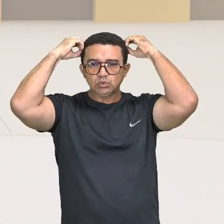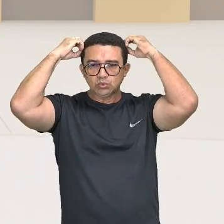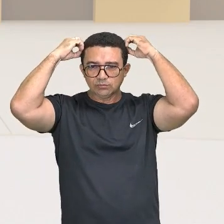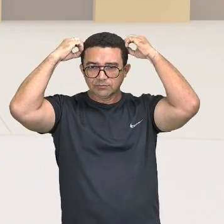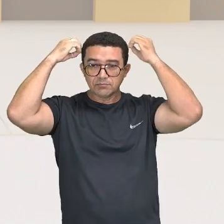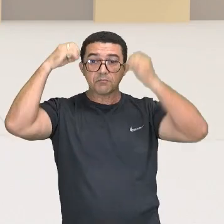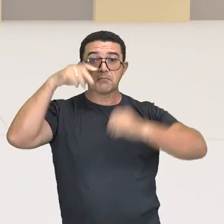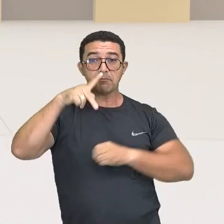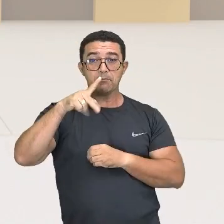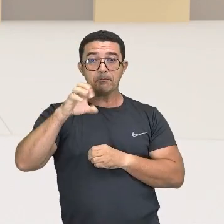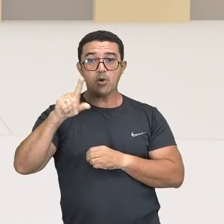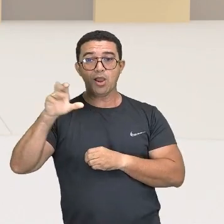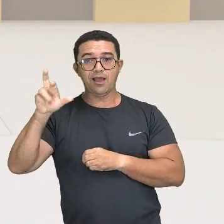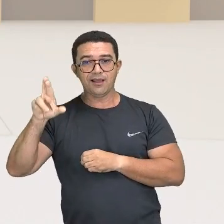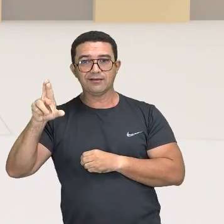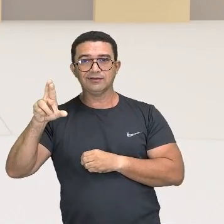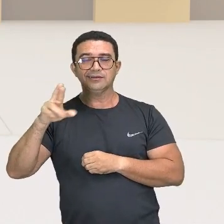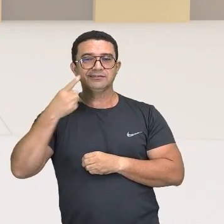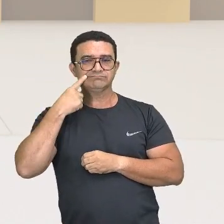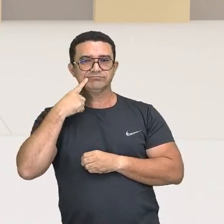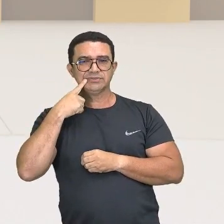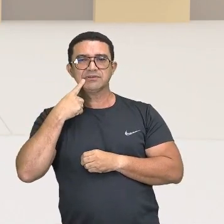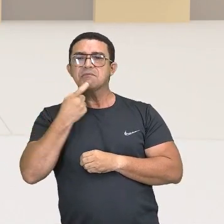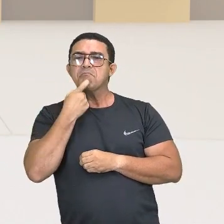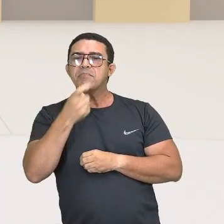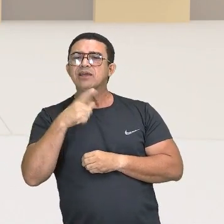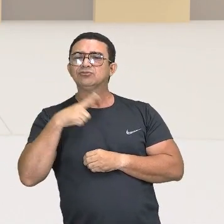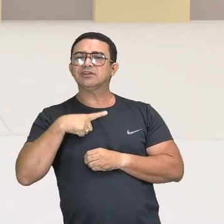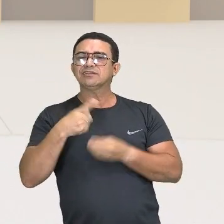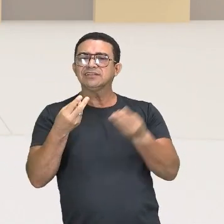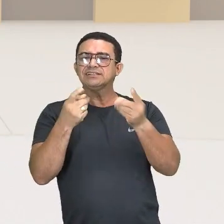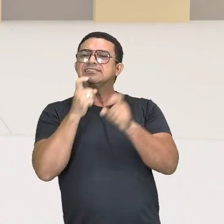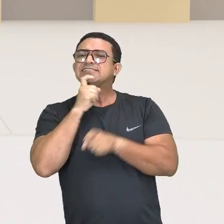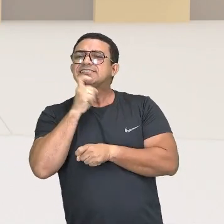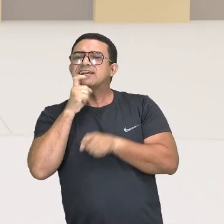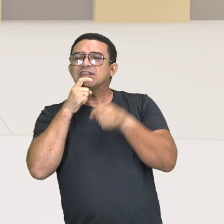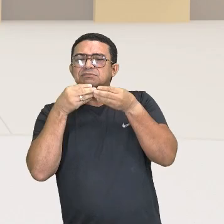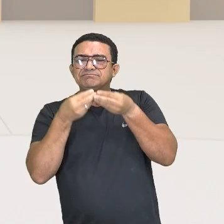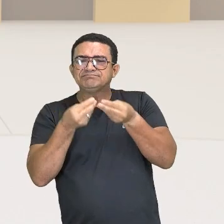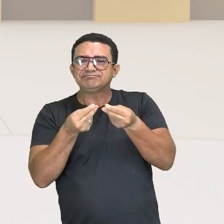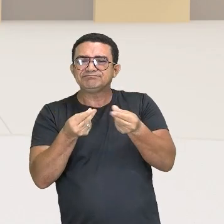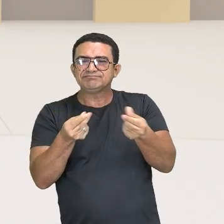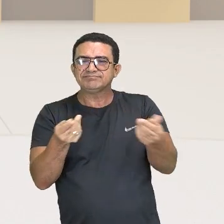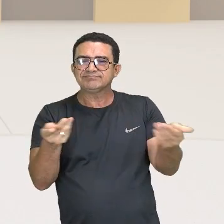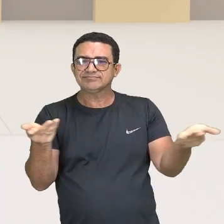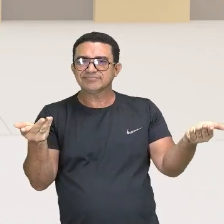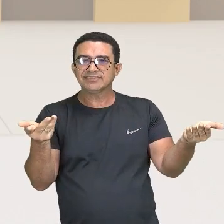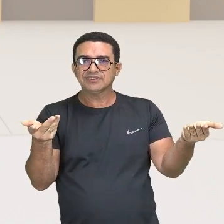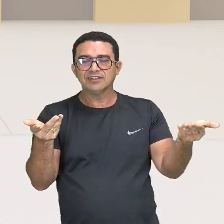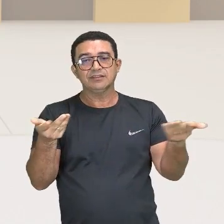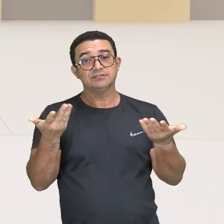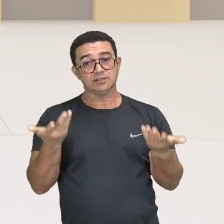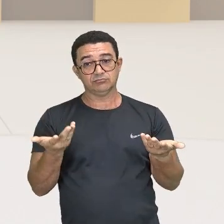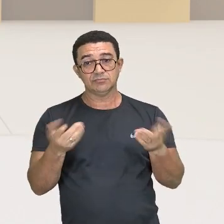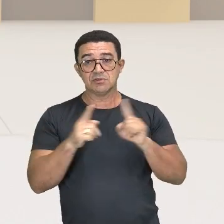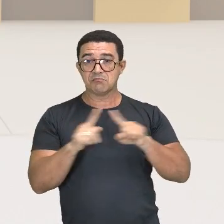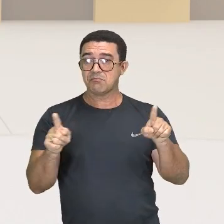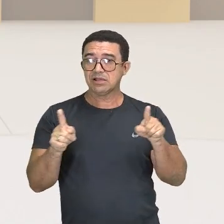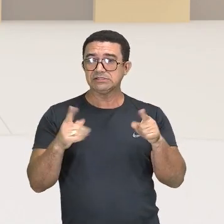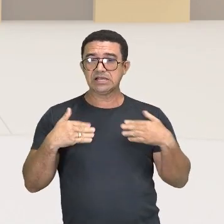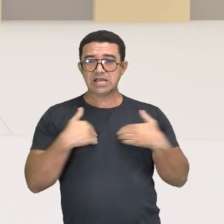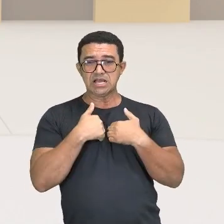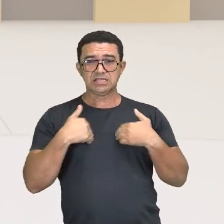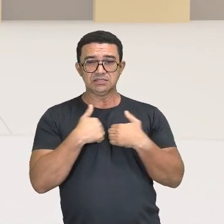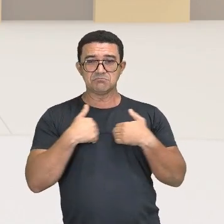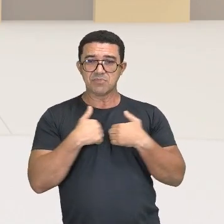gelo, e em volta a gente tem o degelo, né, o derretimento dos outros blocos. Então a gente tem aí esse grande símbolo, mas não é o único animal,